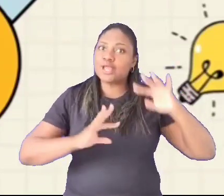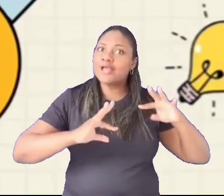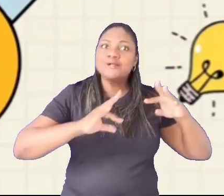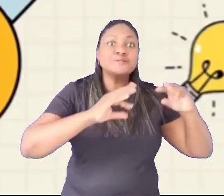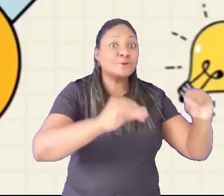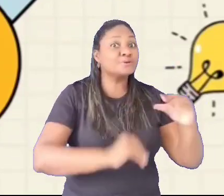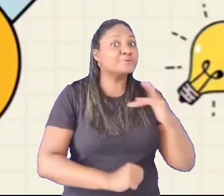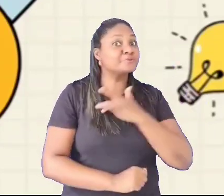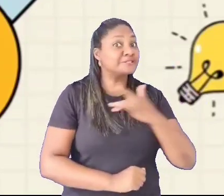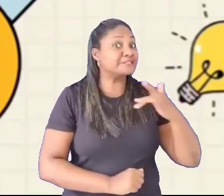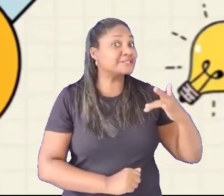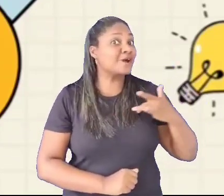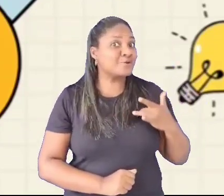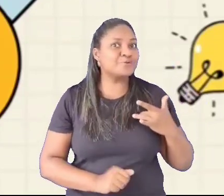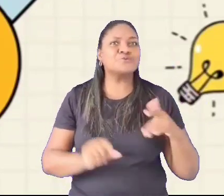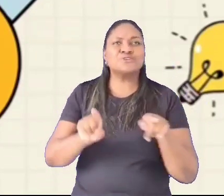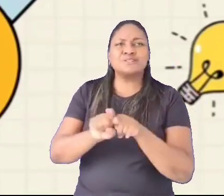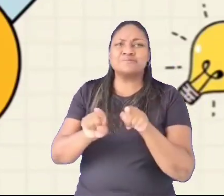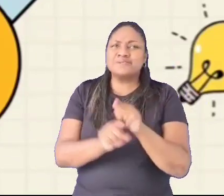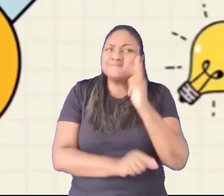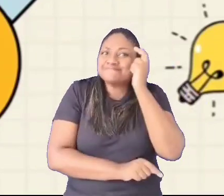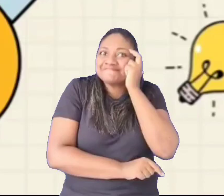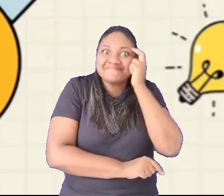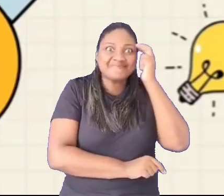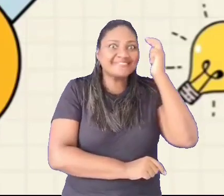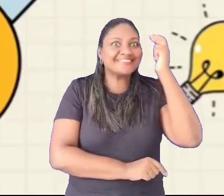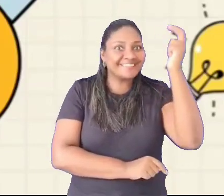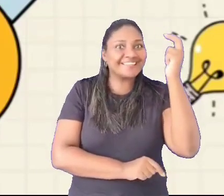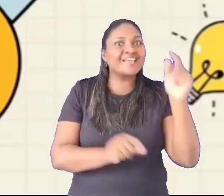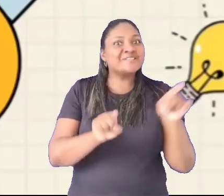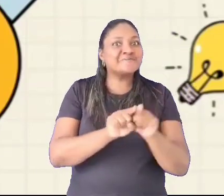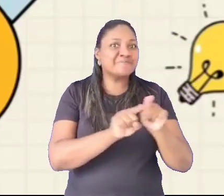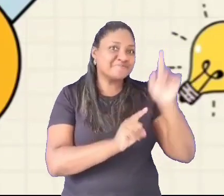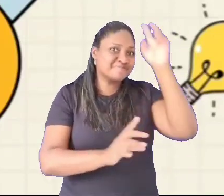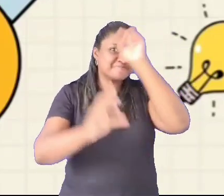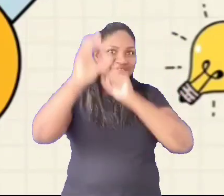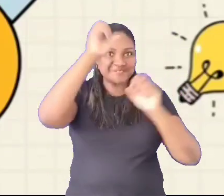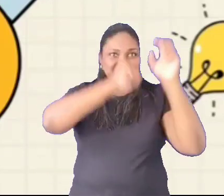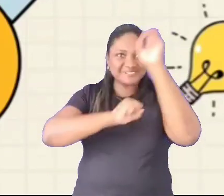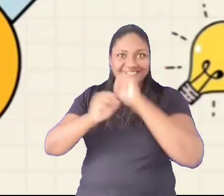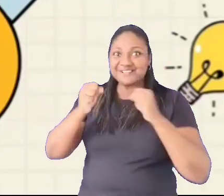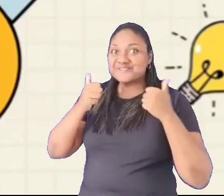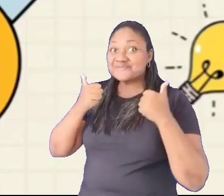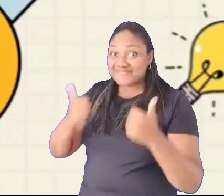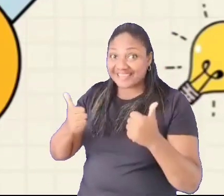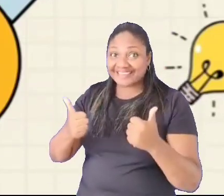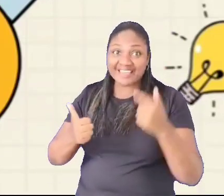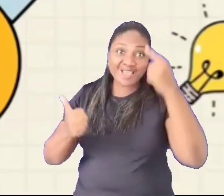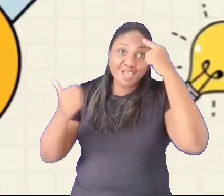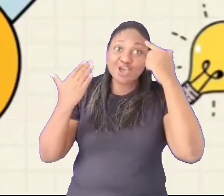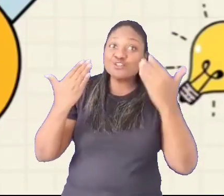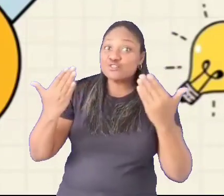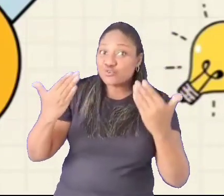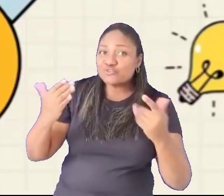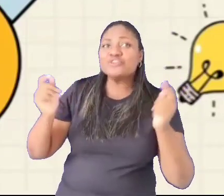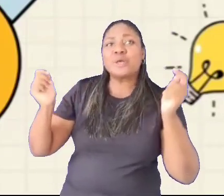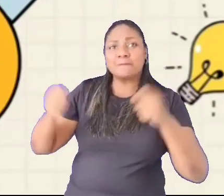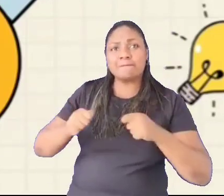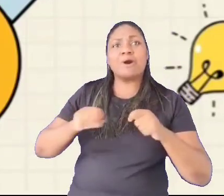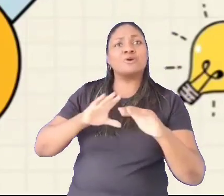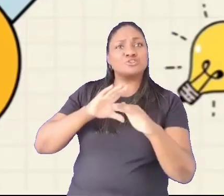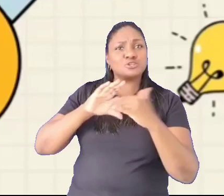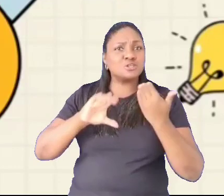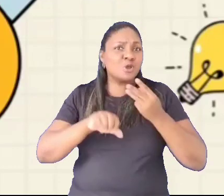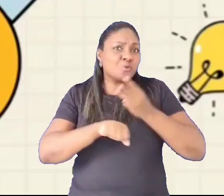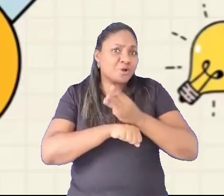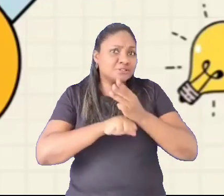mundo tenha muita saúde, muita sabedoria, muito aprendizado, tá bom? Qualquer dúvida vocês podem mandar no